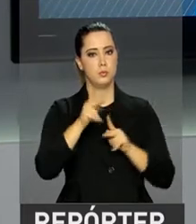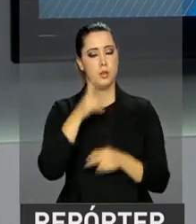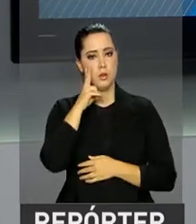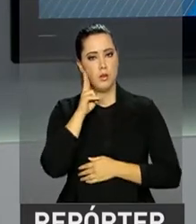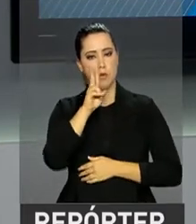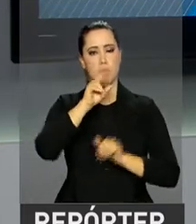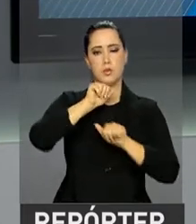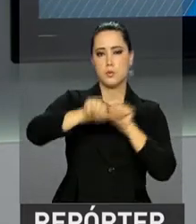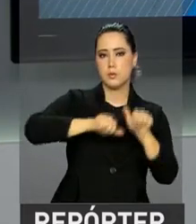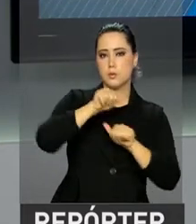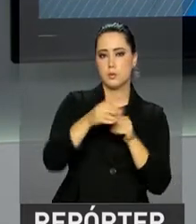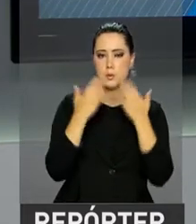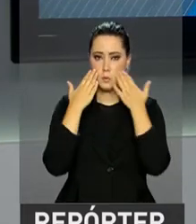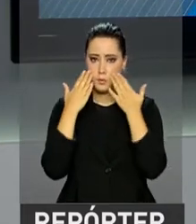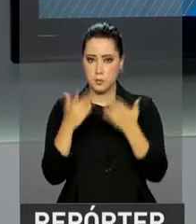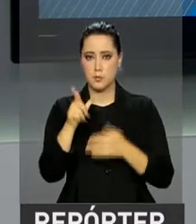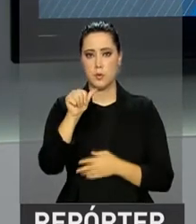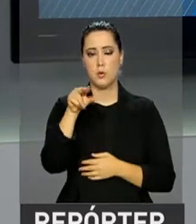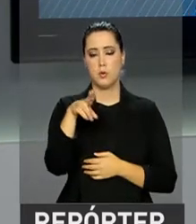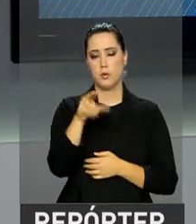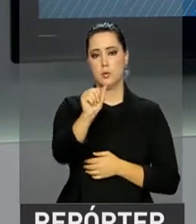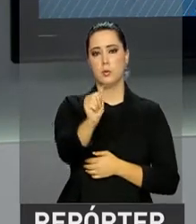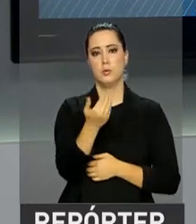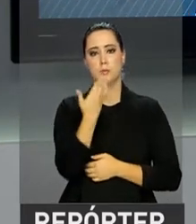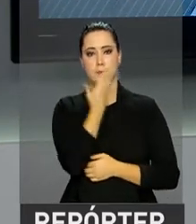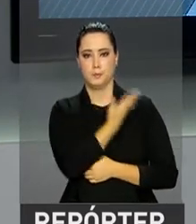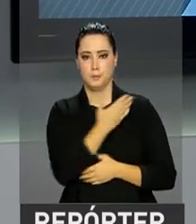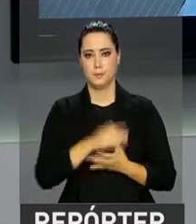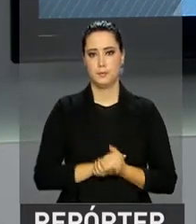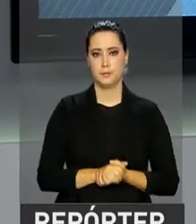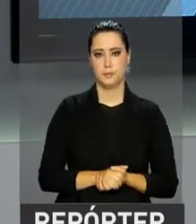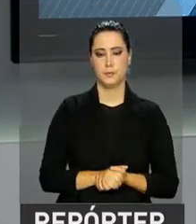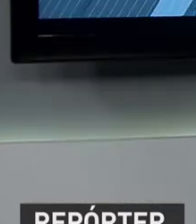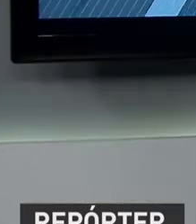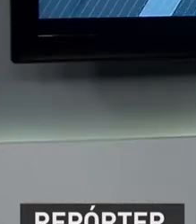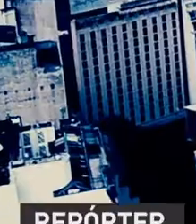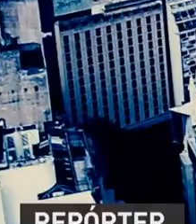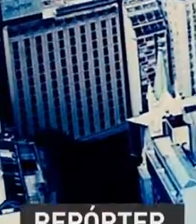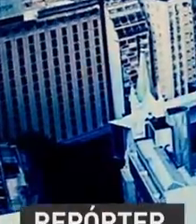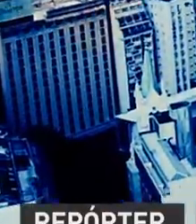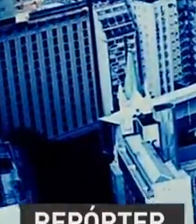confira as mudanças na reportagem especial de luana karen